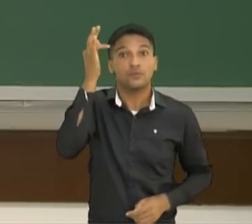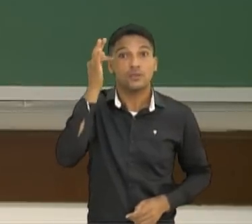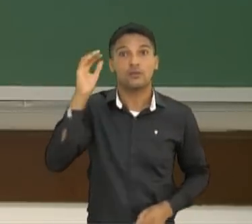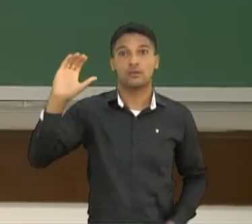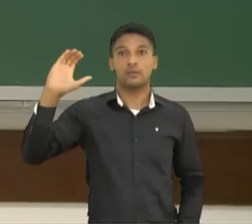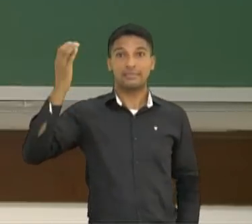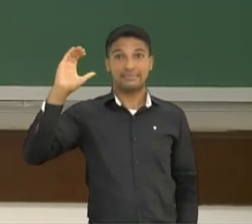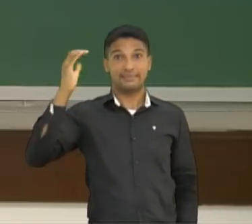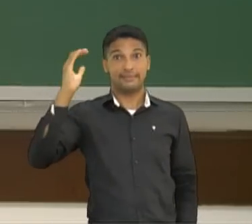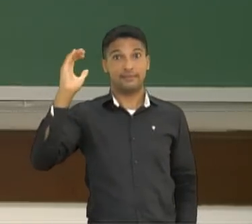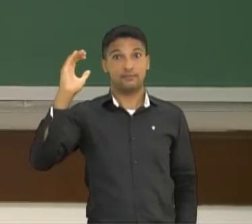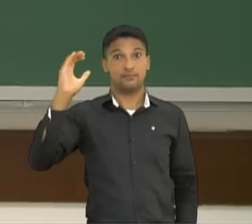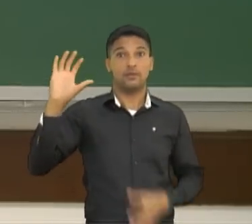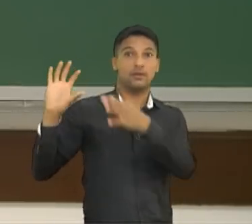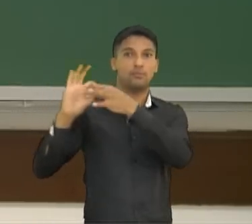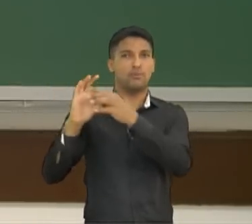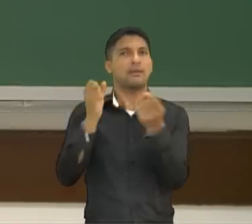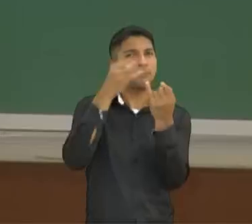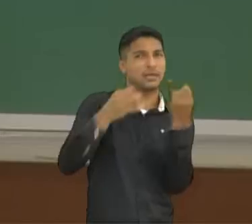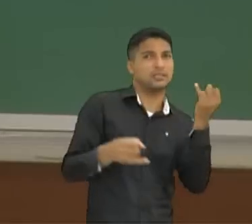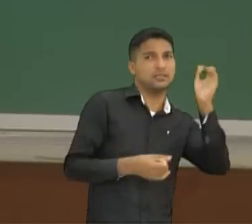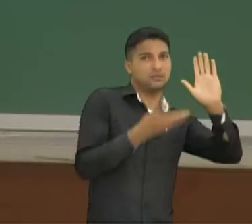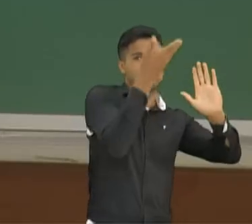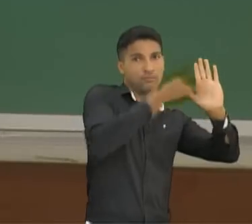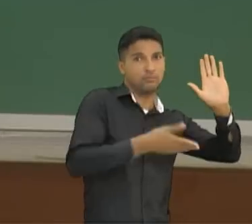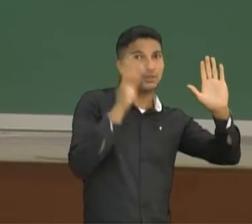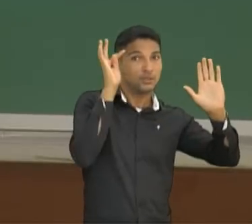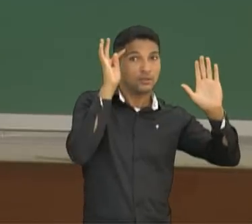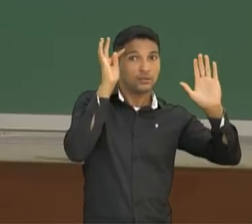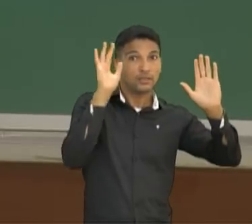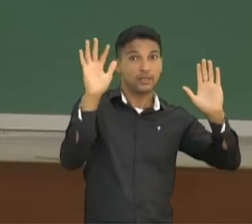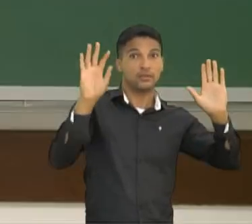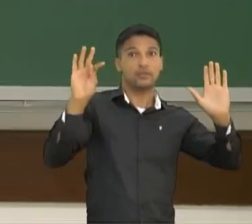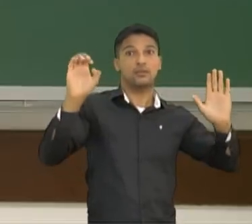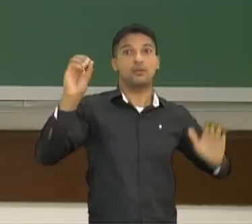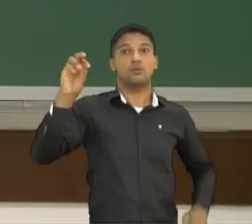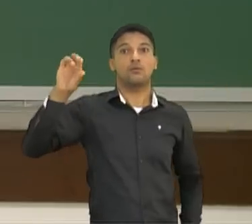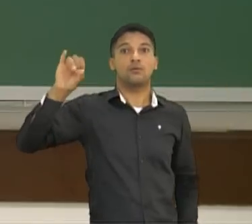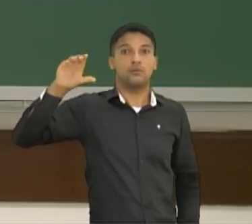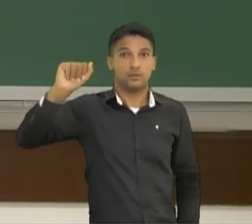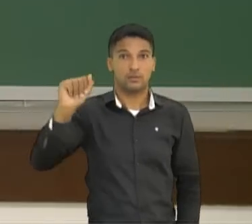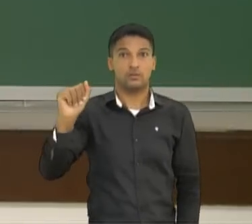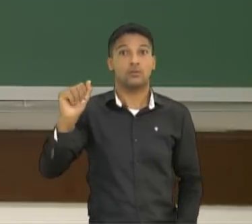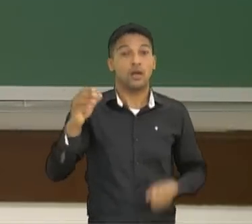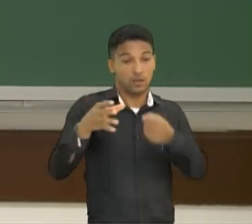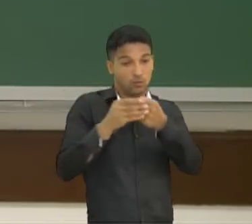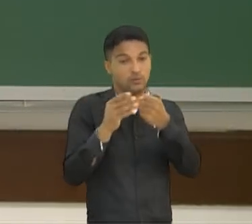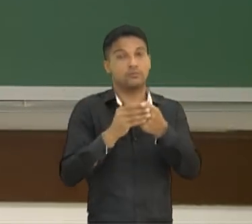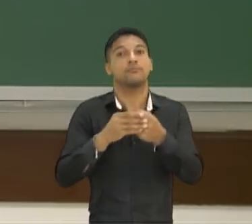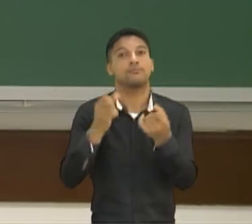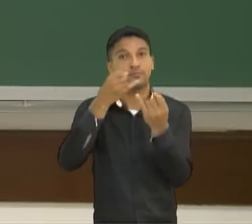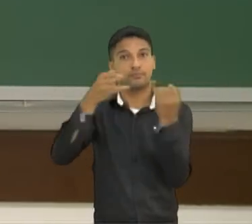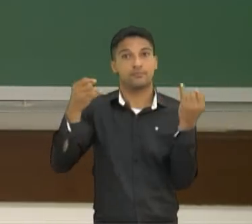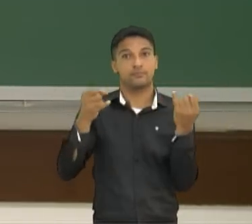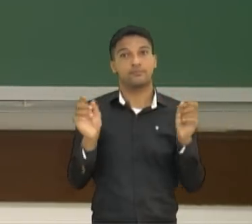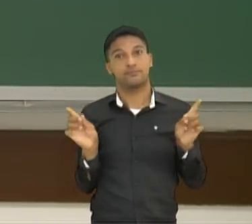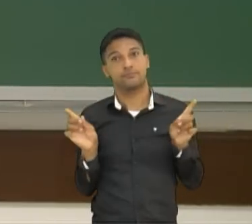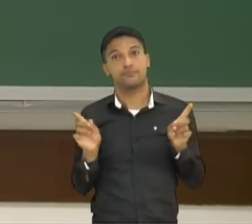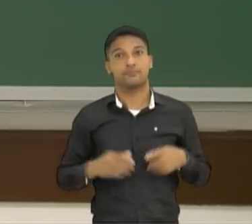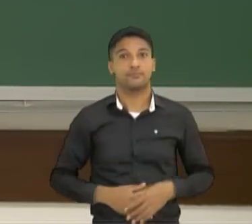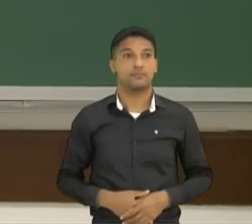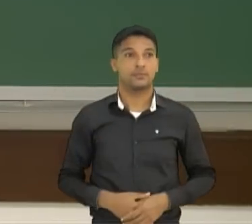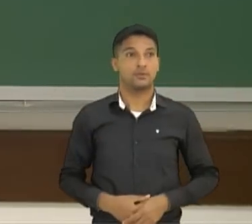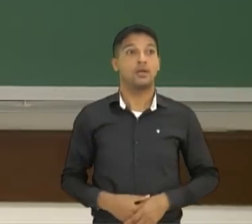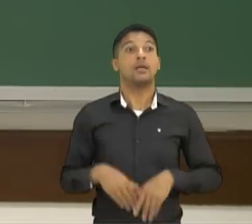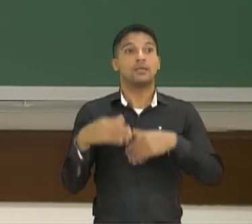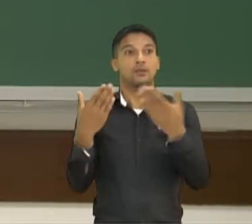do conhecimento, mas são coisas diferentes, tá? Ok? Tudo bem? Vamos lá então? Veja. Em teoria